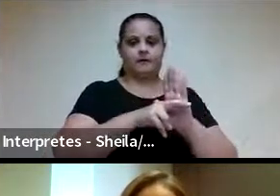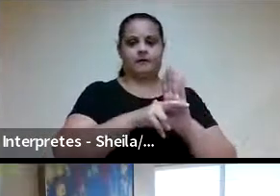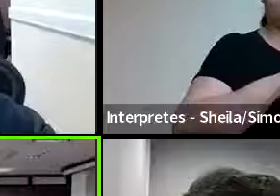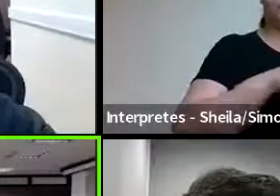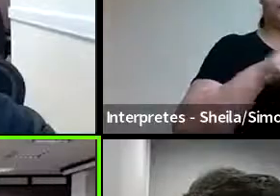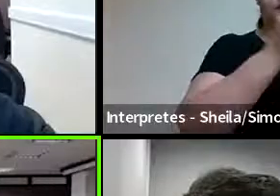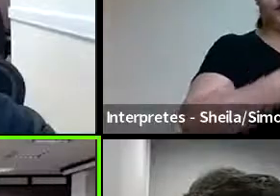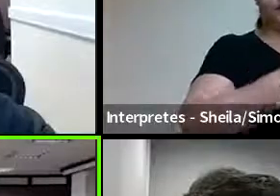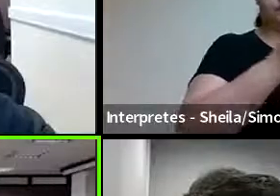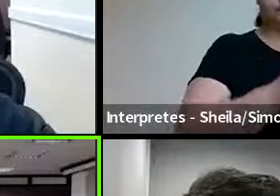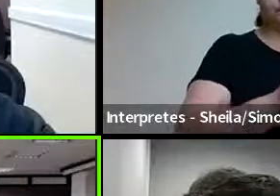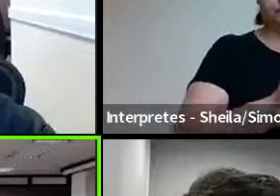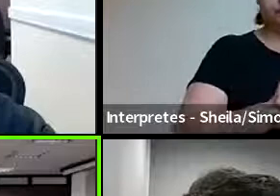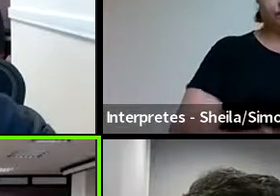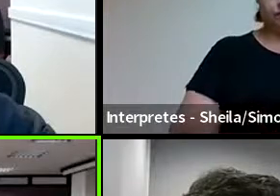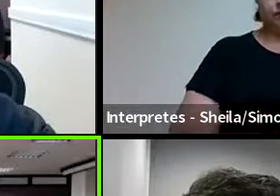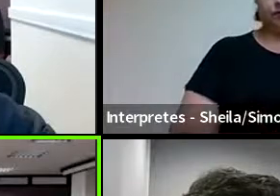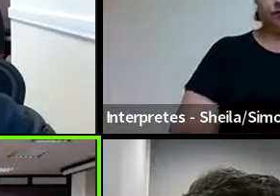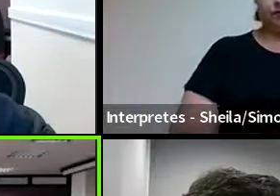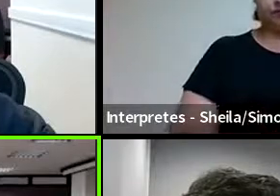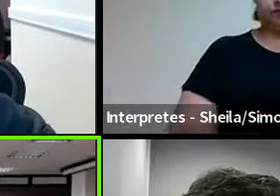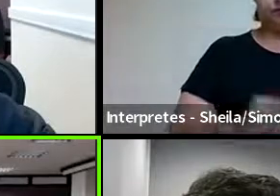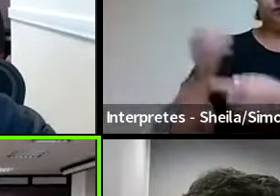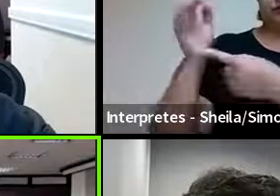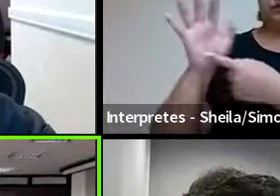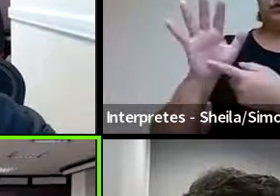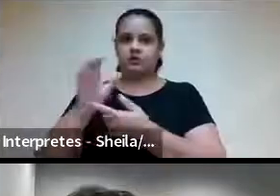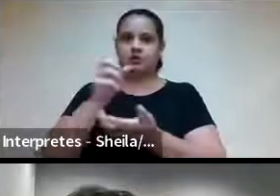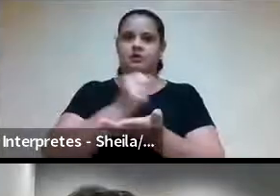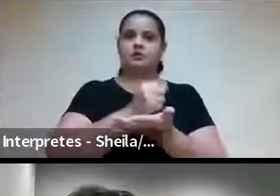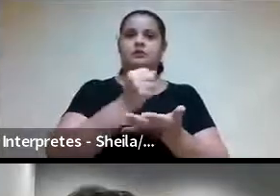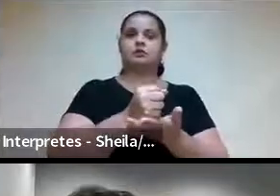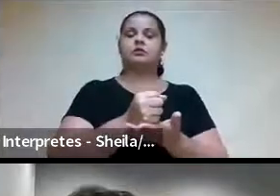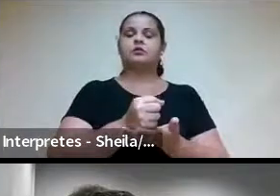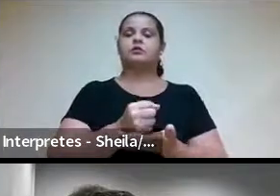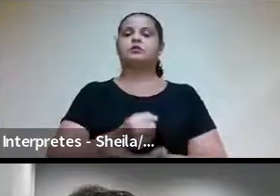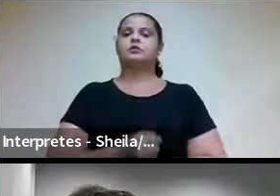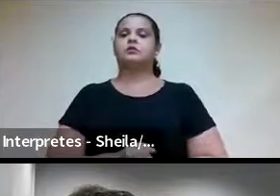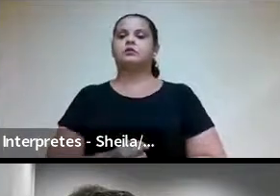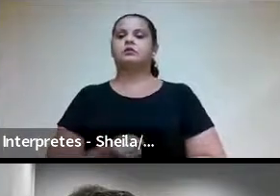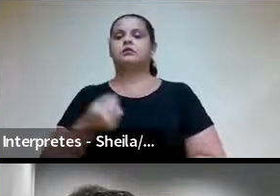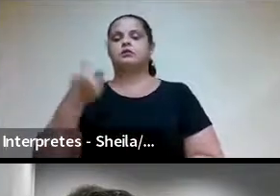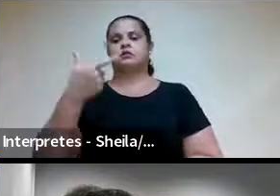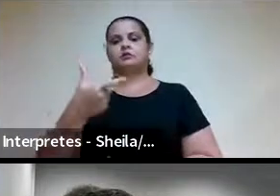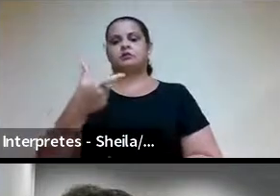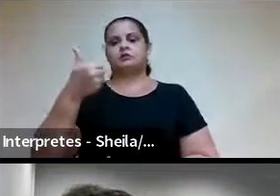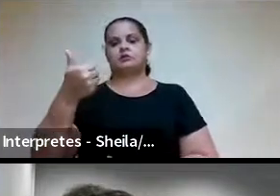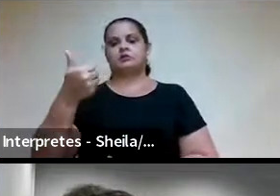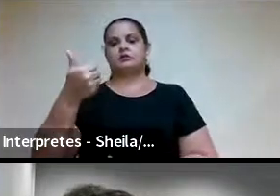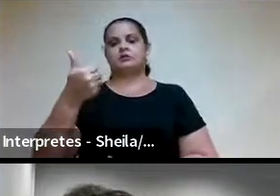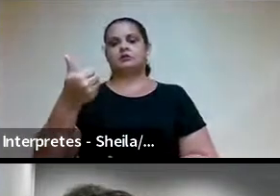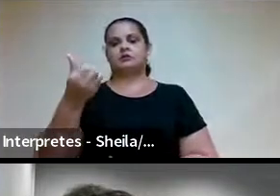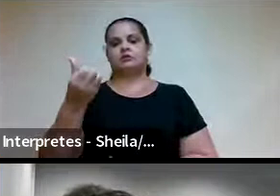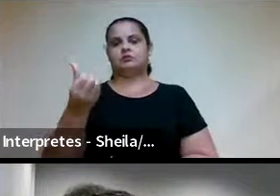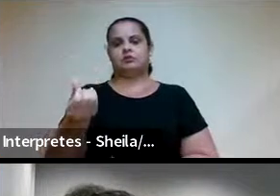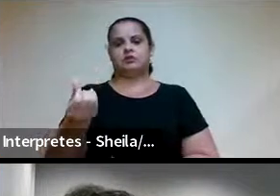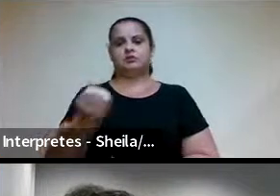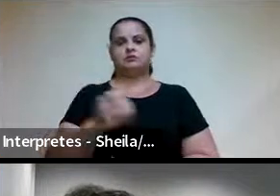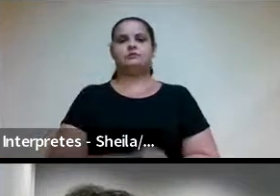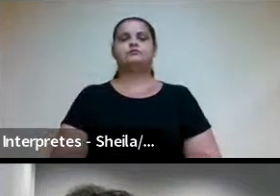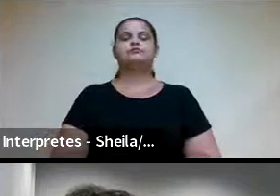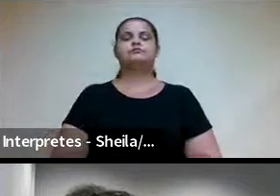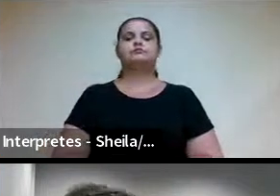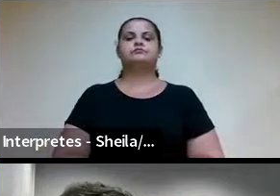omissão de prestação de contas eleitorais de número 226, de Natal, e